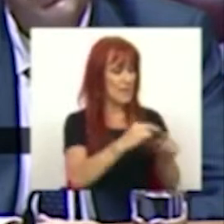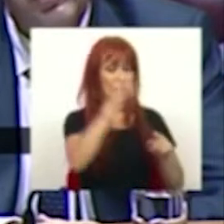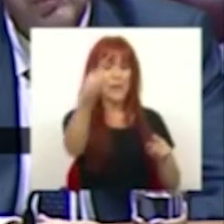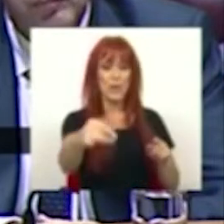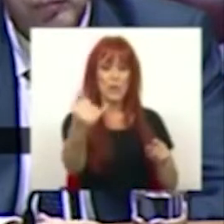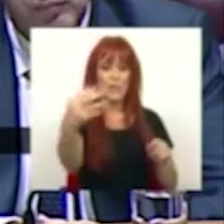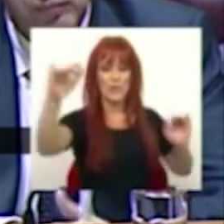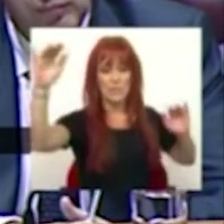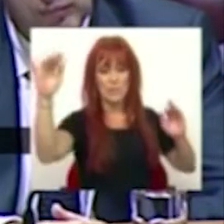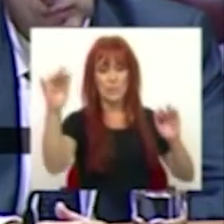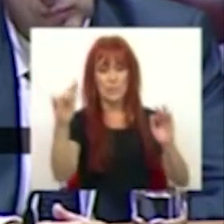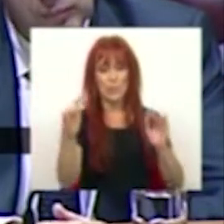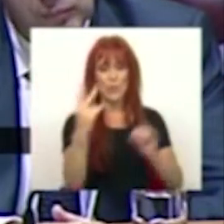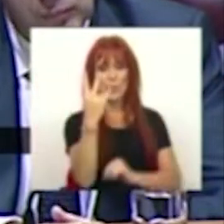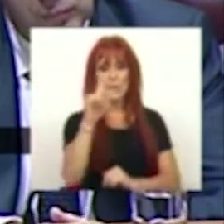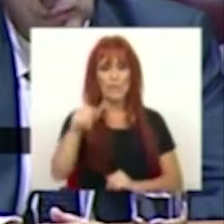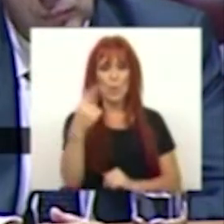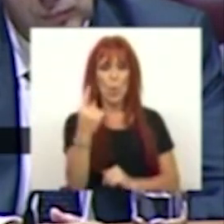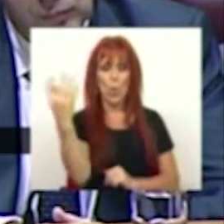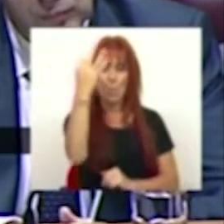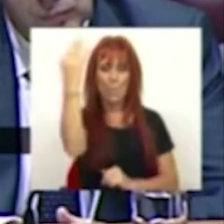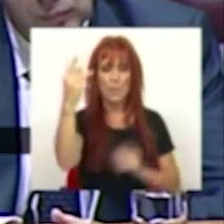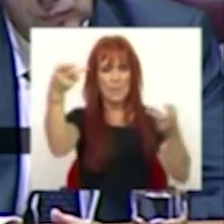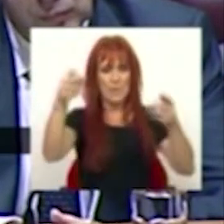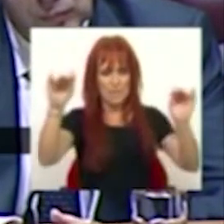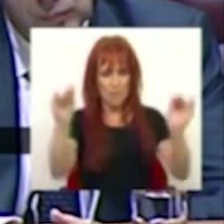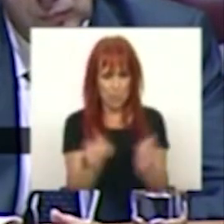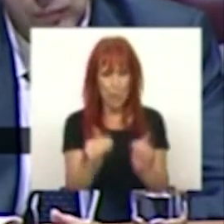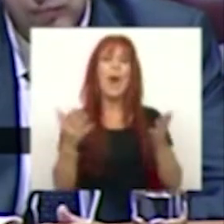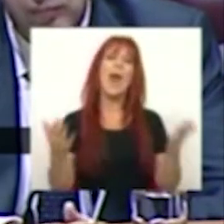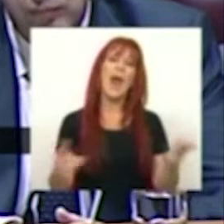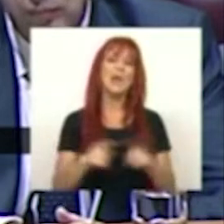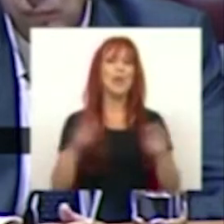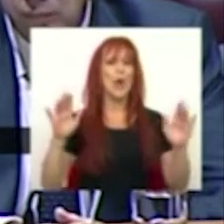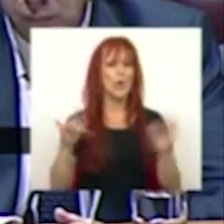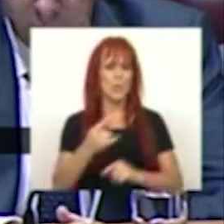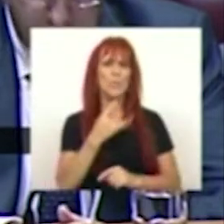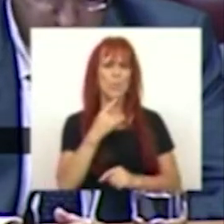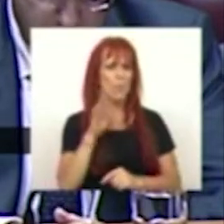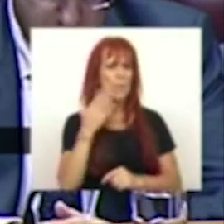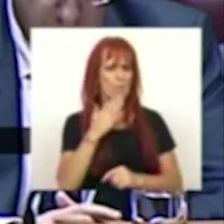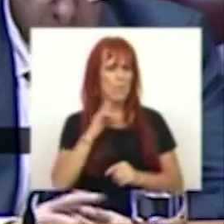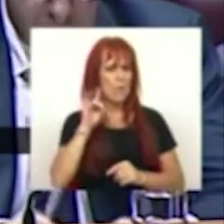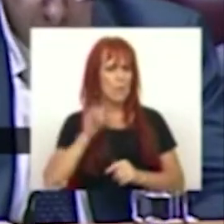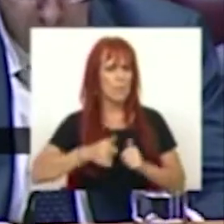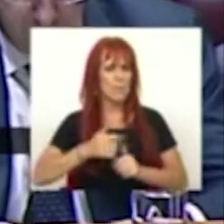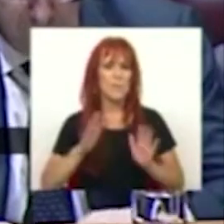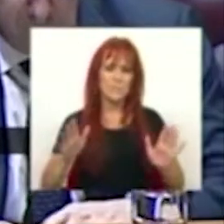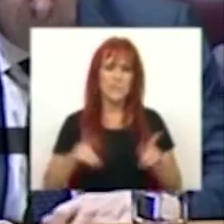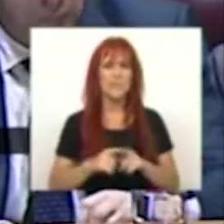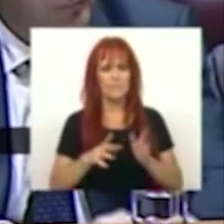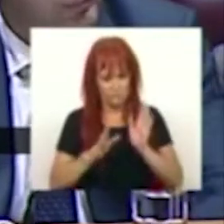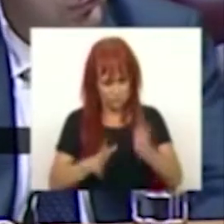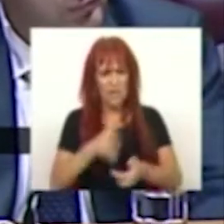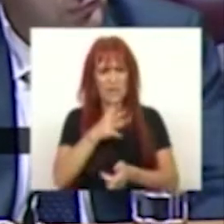2018 diminuiu 2,1 pontos percentuais. Esta é uma redução muito significativa e que não podemos